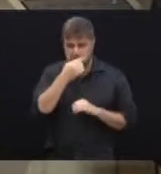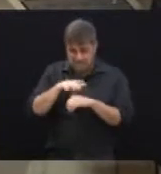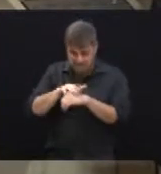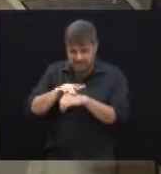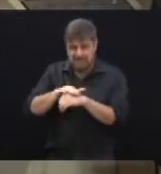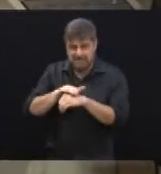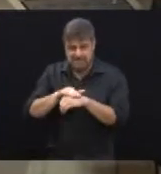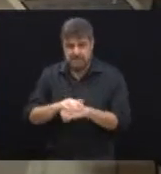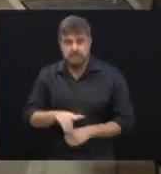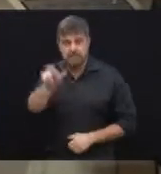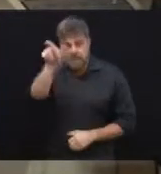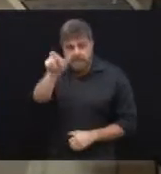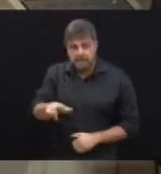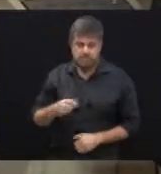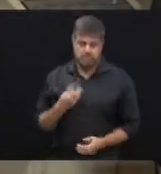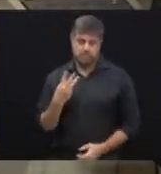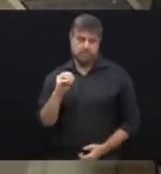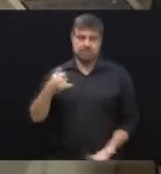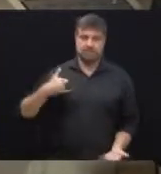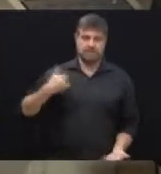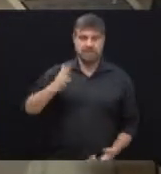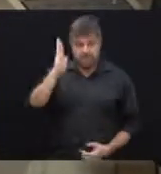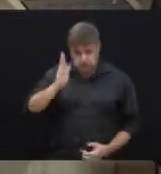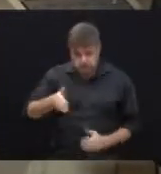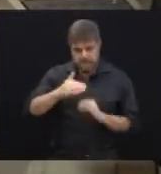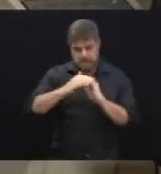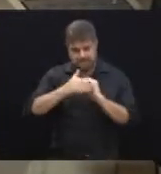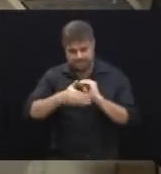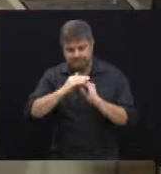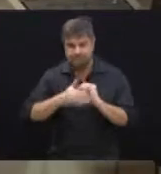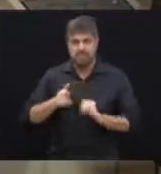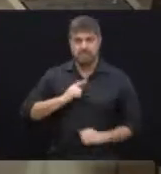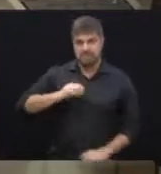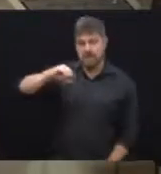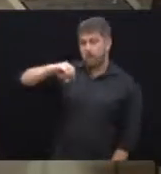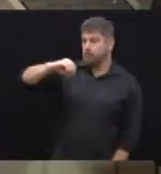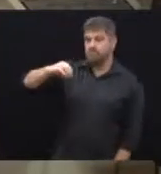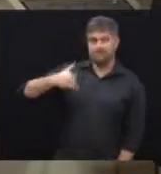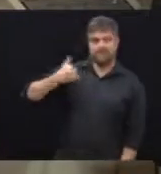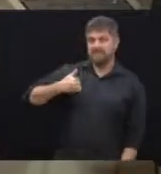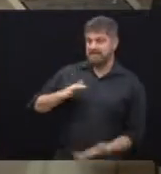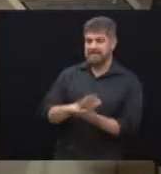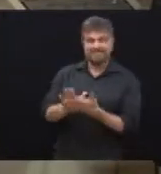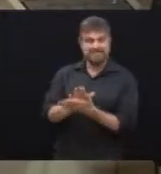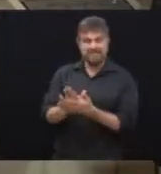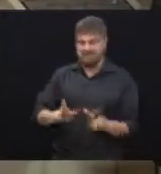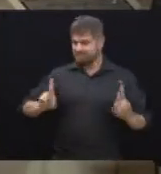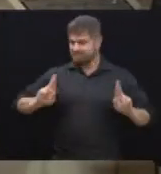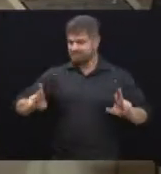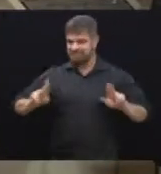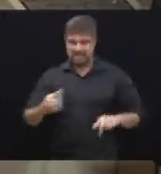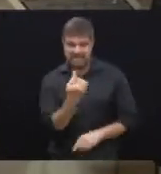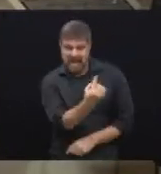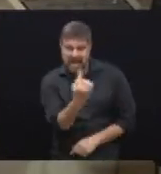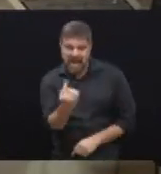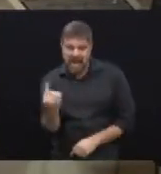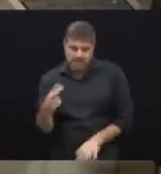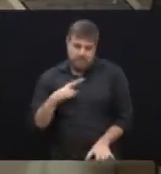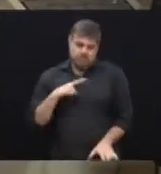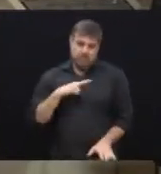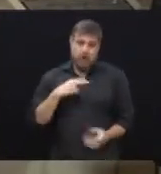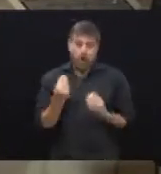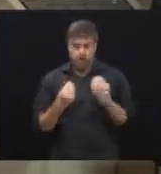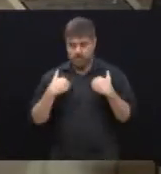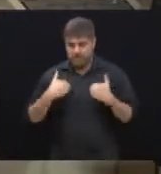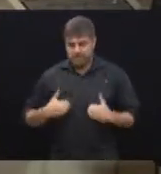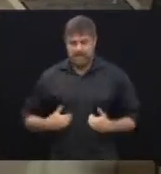é muito imprevisível. Então, pacientes que com 30 anos já têm catarata. Tem paciente que com 90 ainda não teve. Então, é muito pessoal como